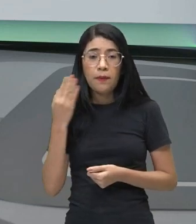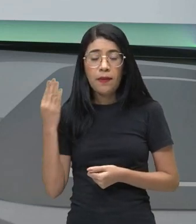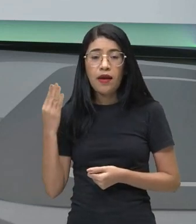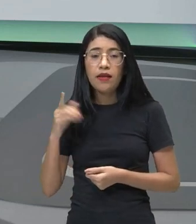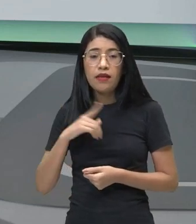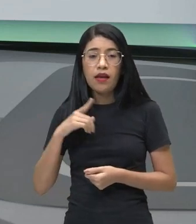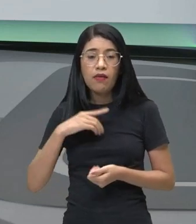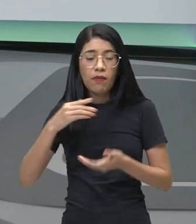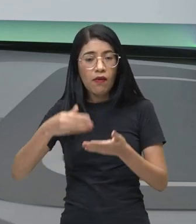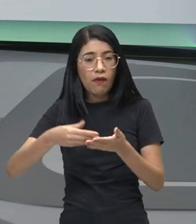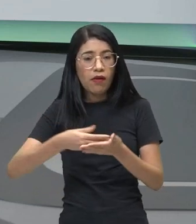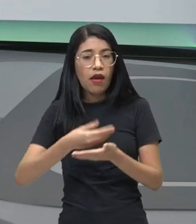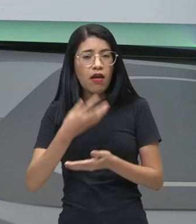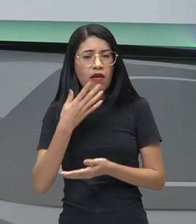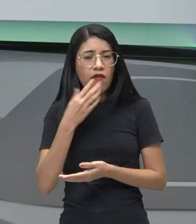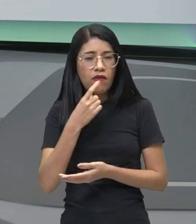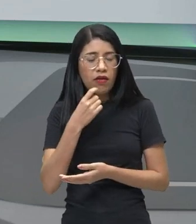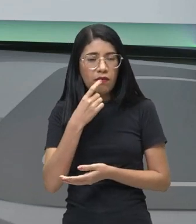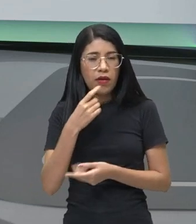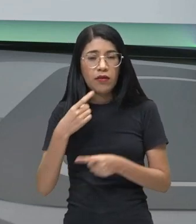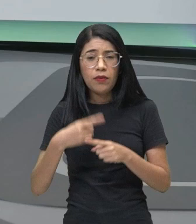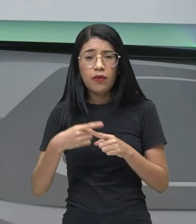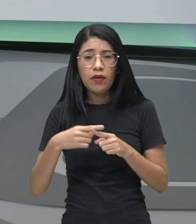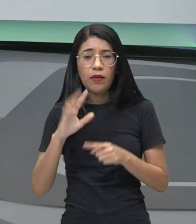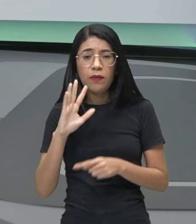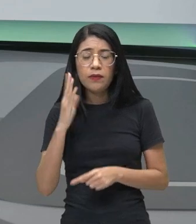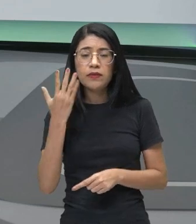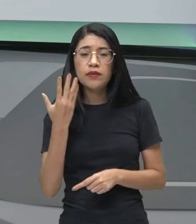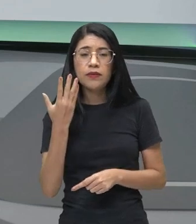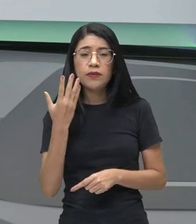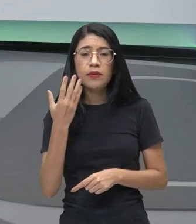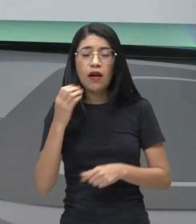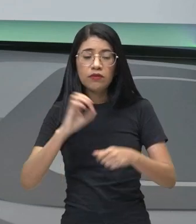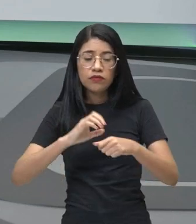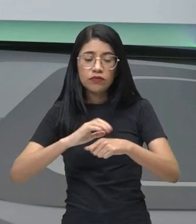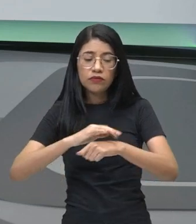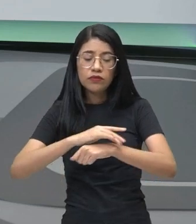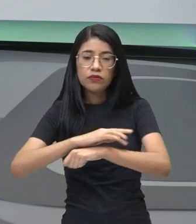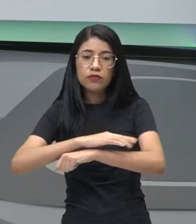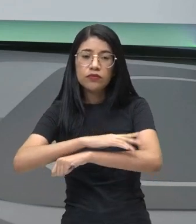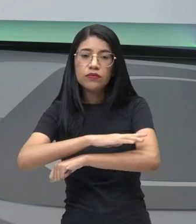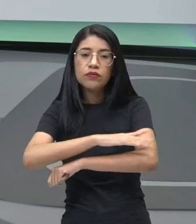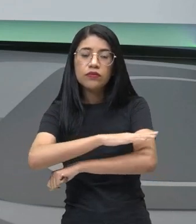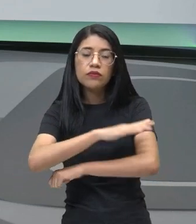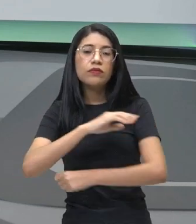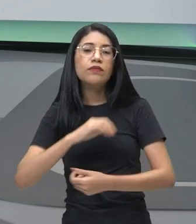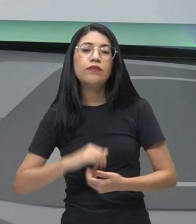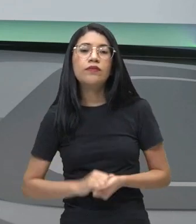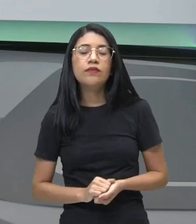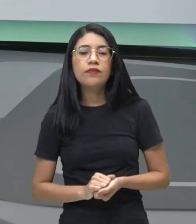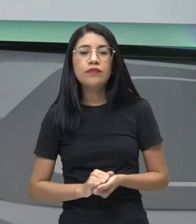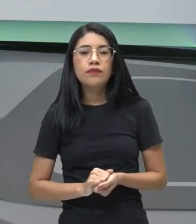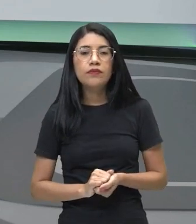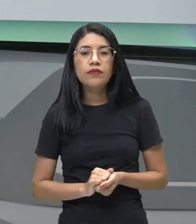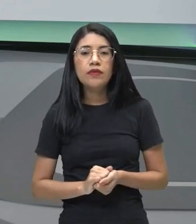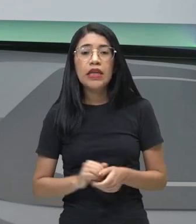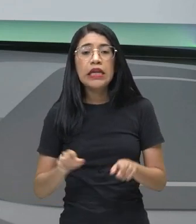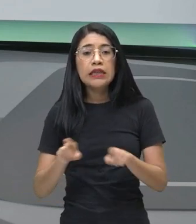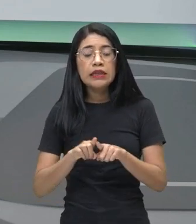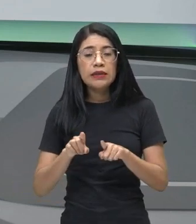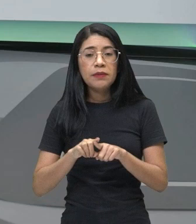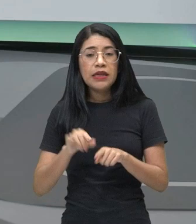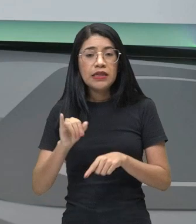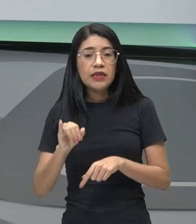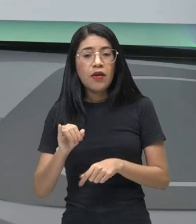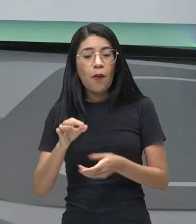e ela está vermelha, porque ocorreu o quê? A propagação por condução. E também se eu pegar